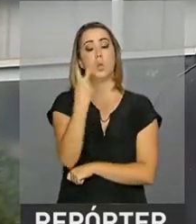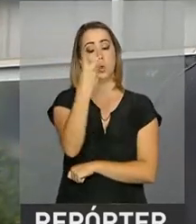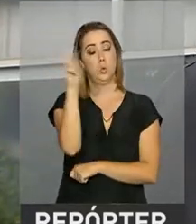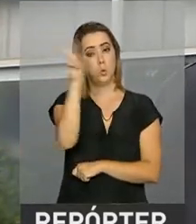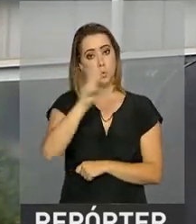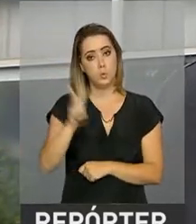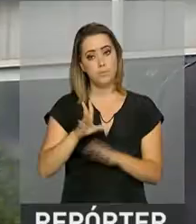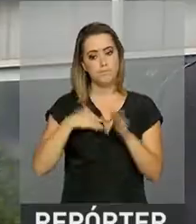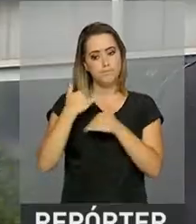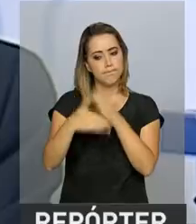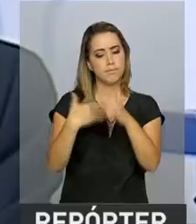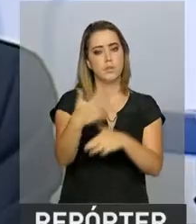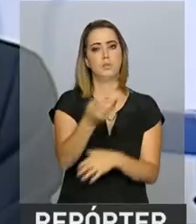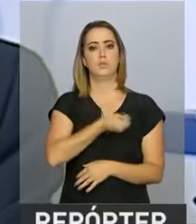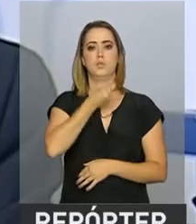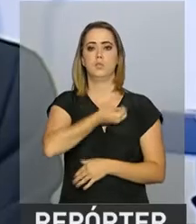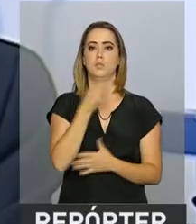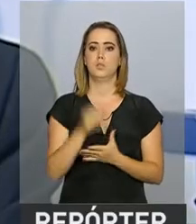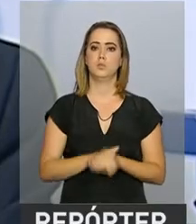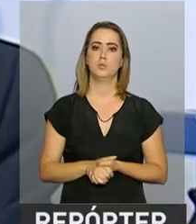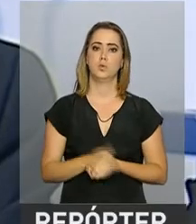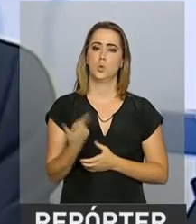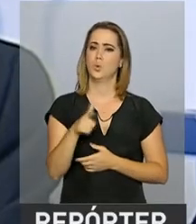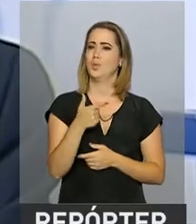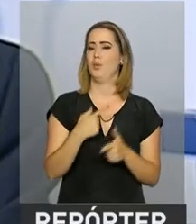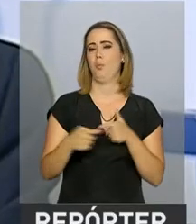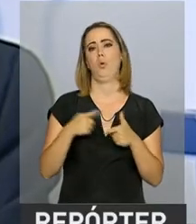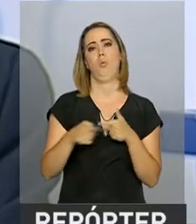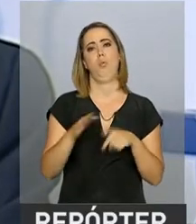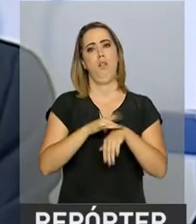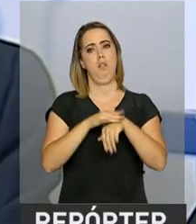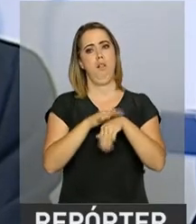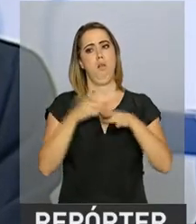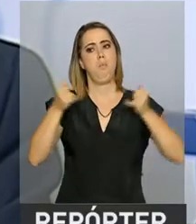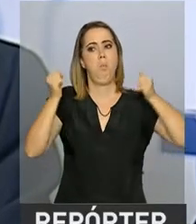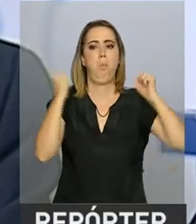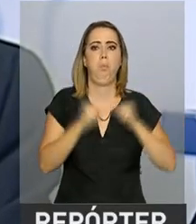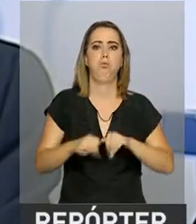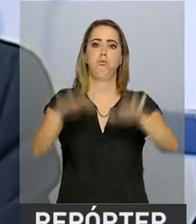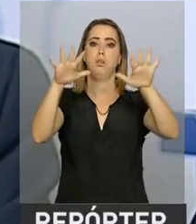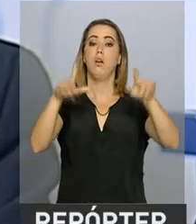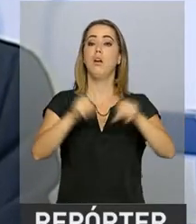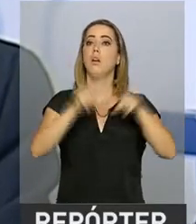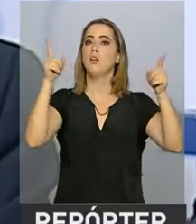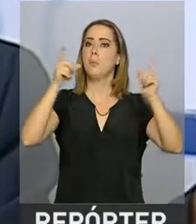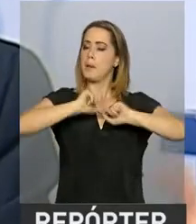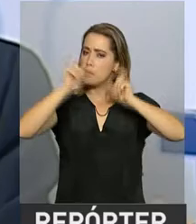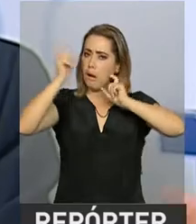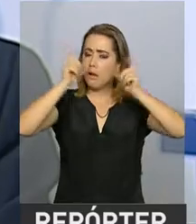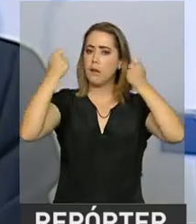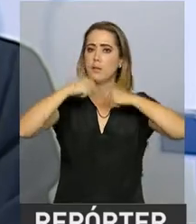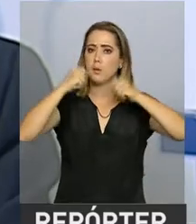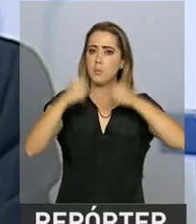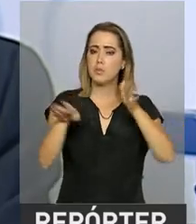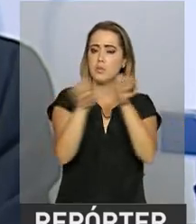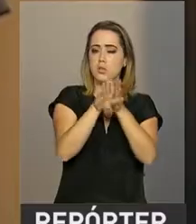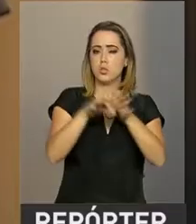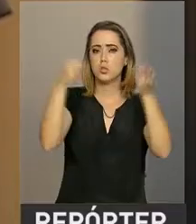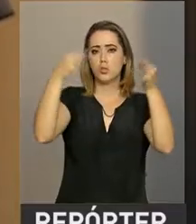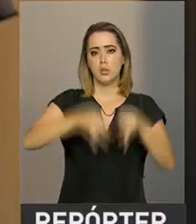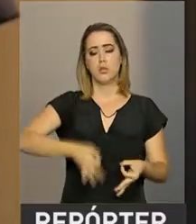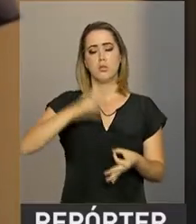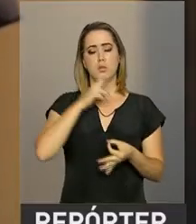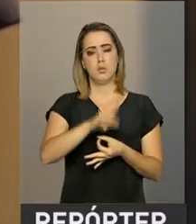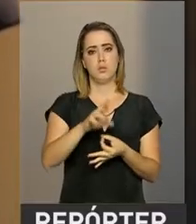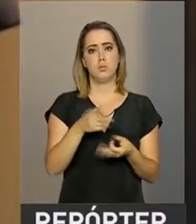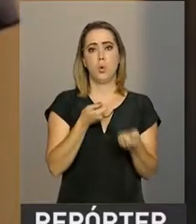vezes ao longo da vida não temos um estado de alerta porque é preciso tomar as medidas adequadas para chegar a um resultado que nós